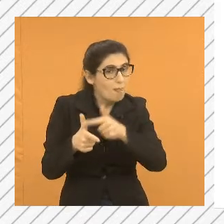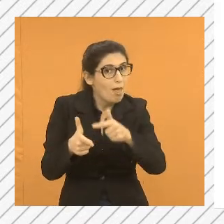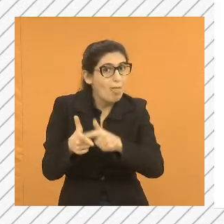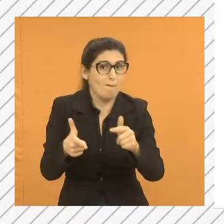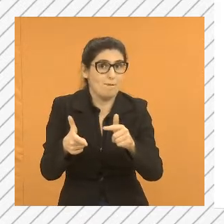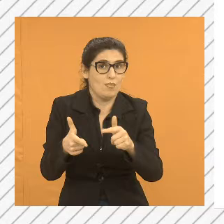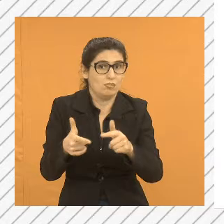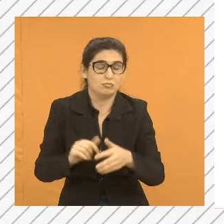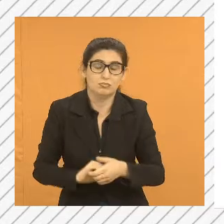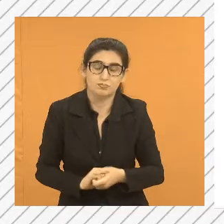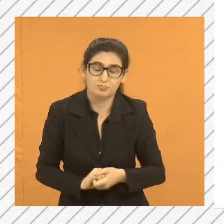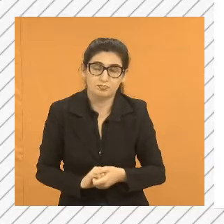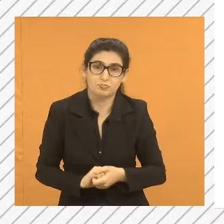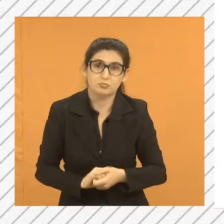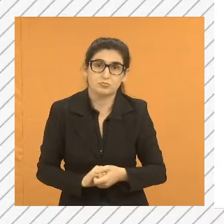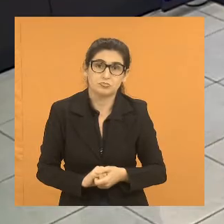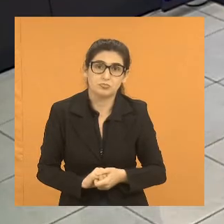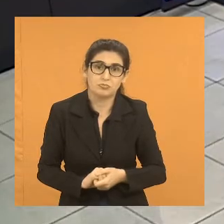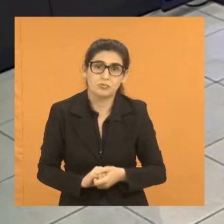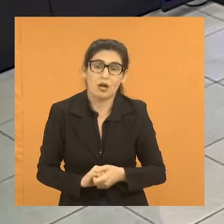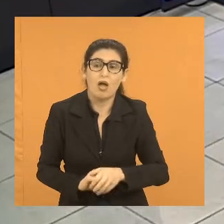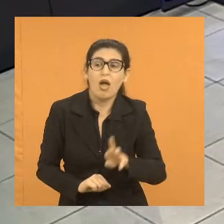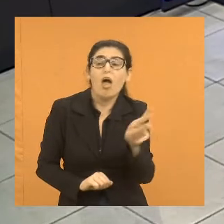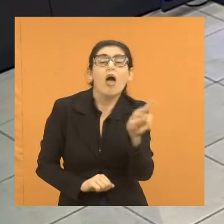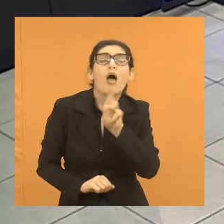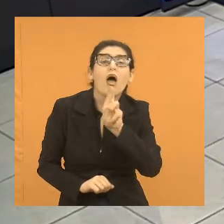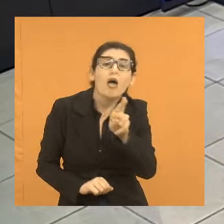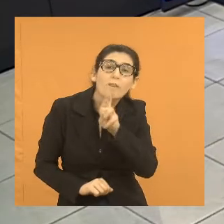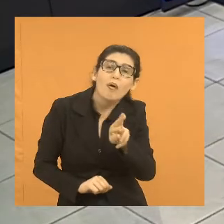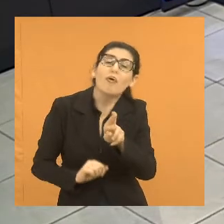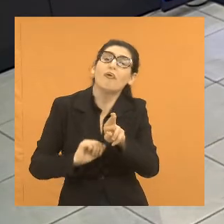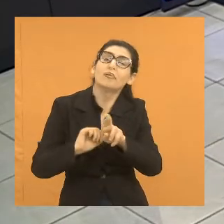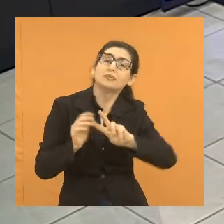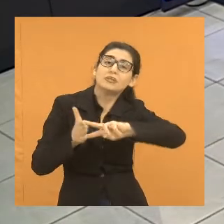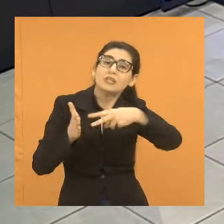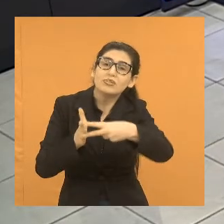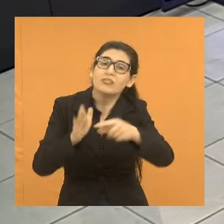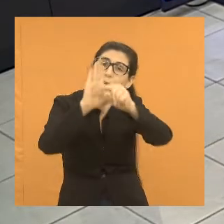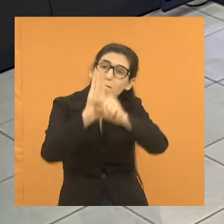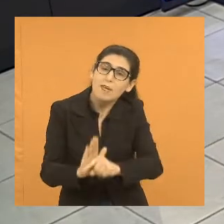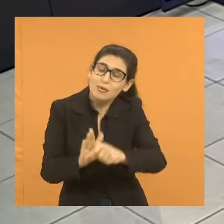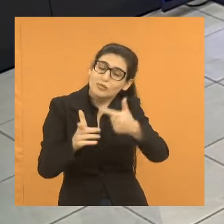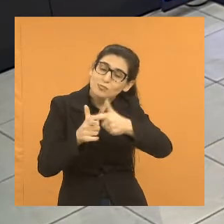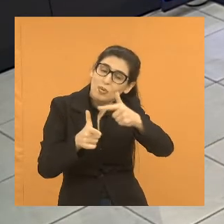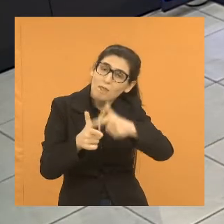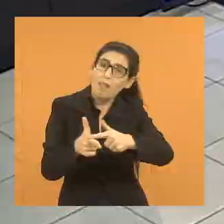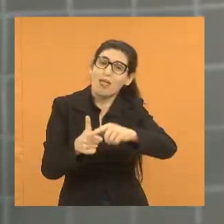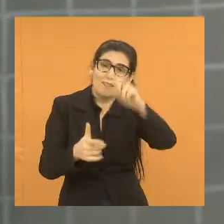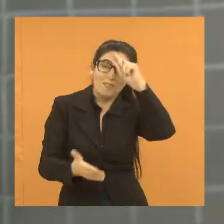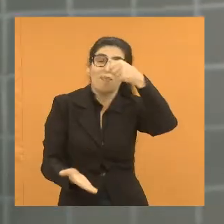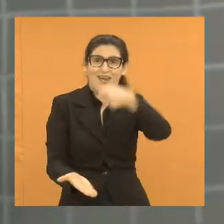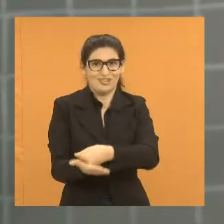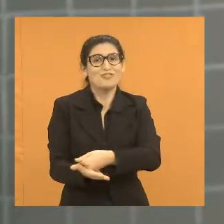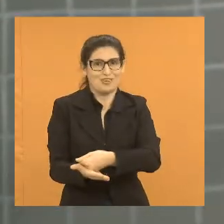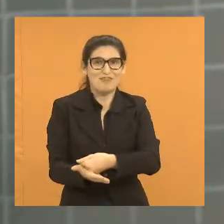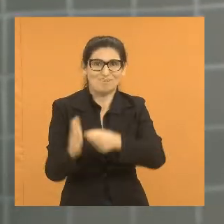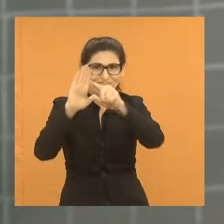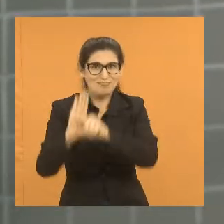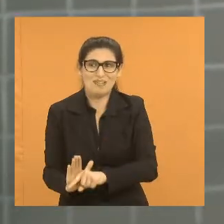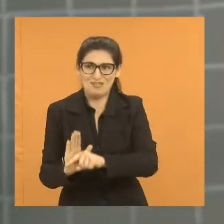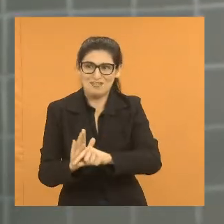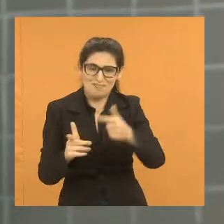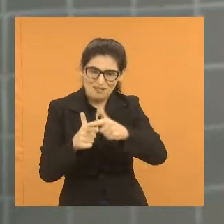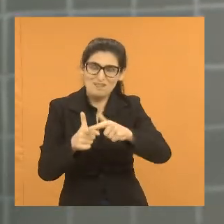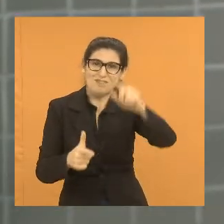aí resulta em menos demanda de problema para ser resolvido. Daí esse número